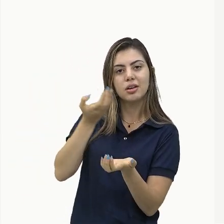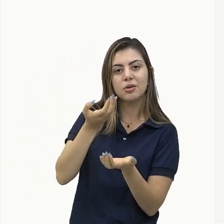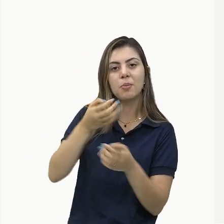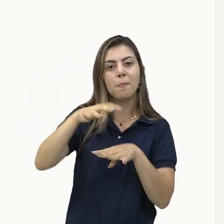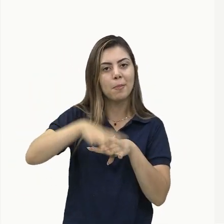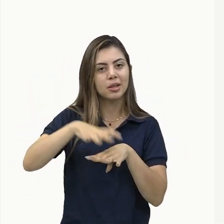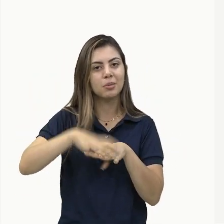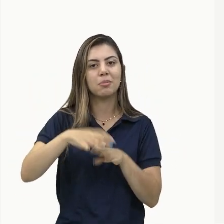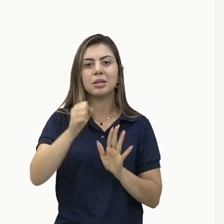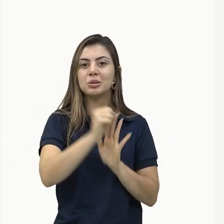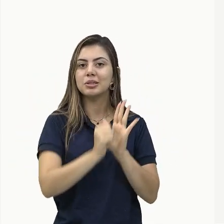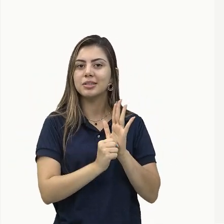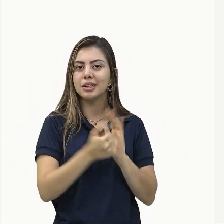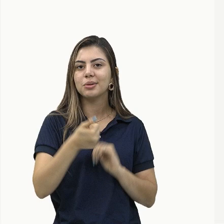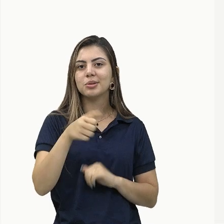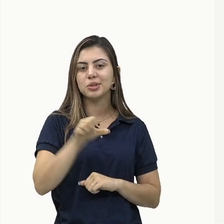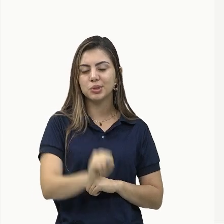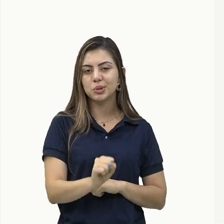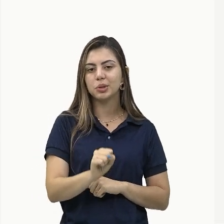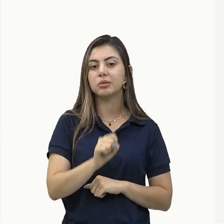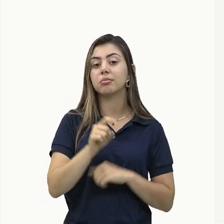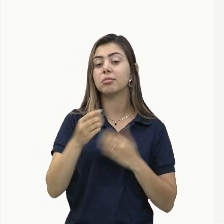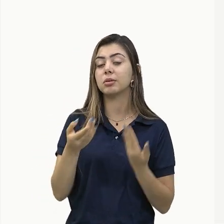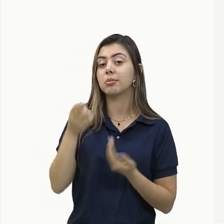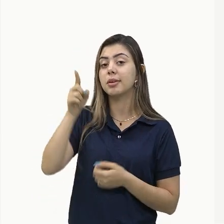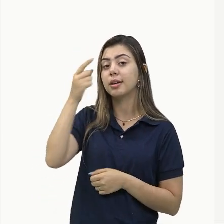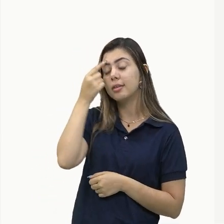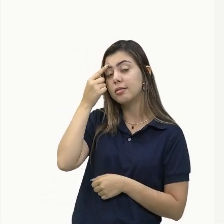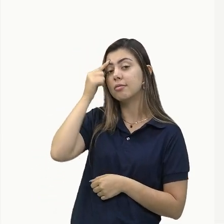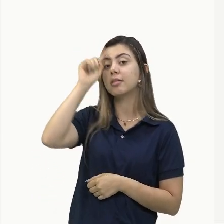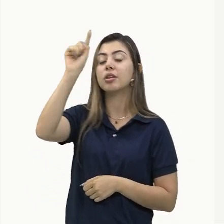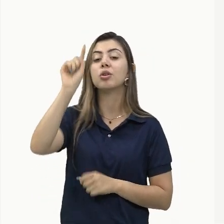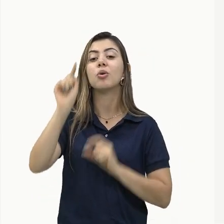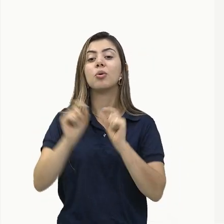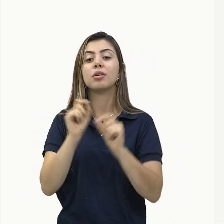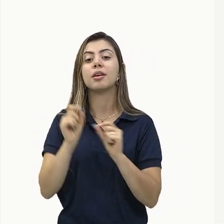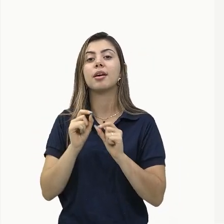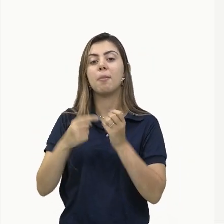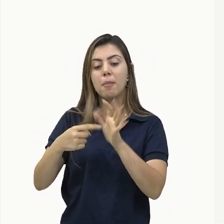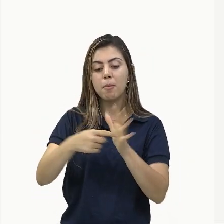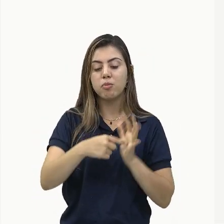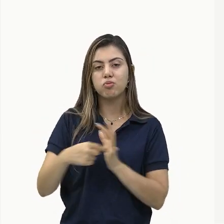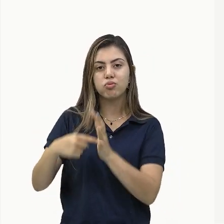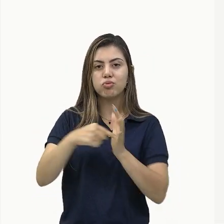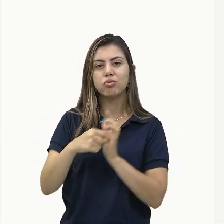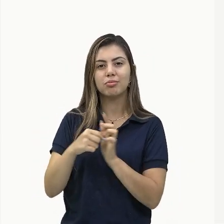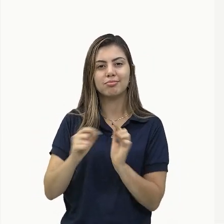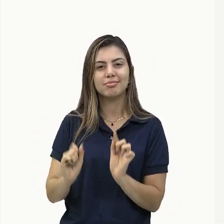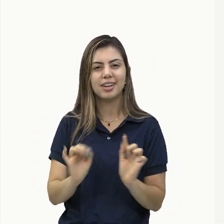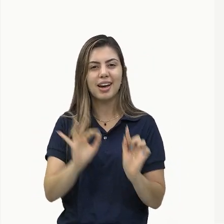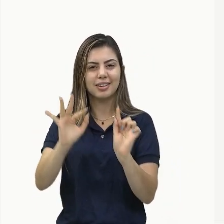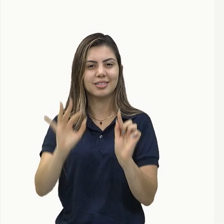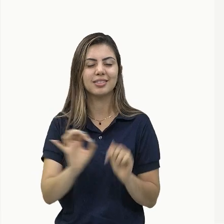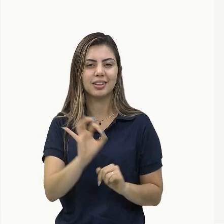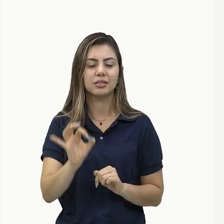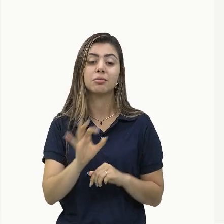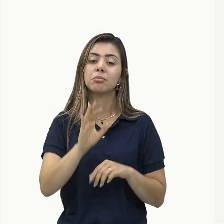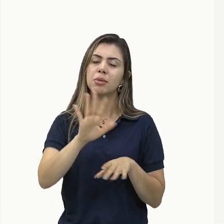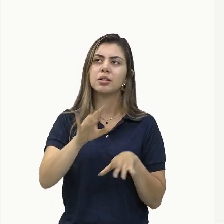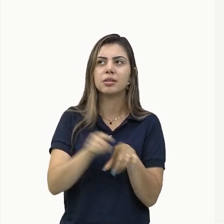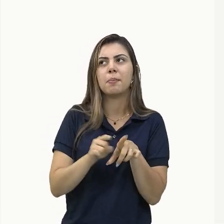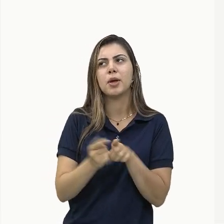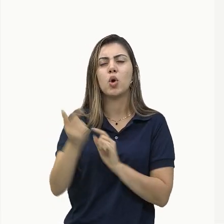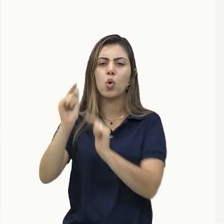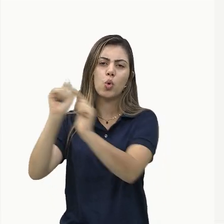do século XVIII, que desenvolveu a máquina a vapor. Entre outras coisas também, que foram descobertas